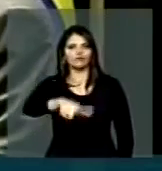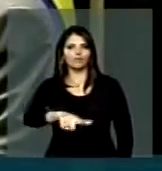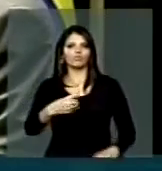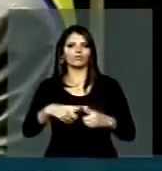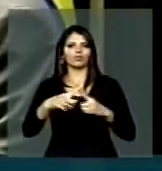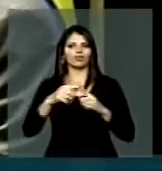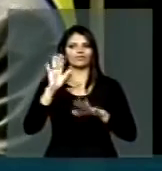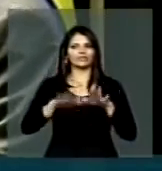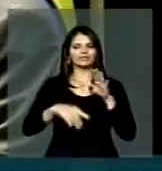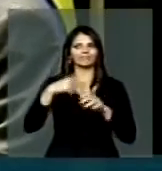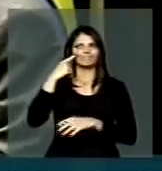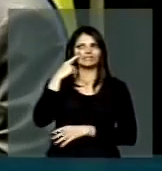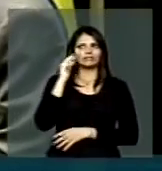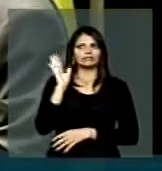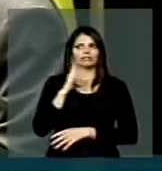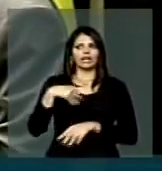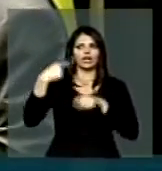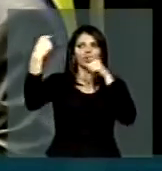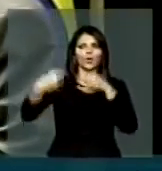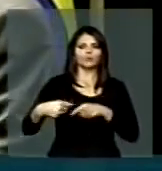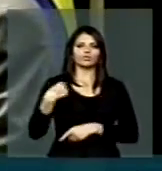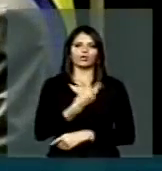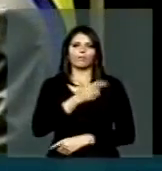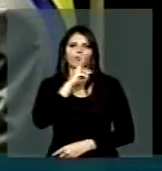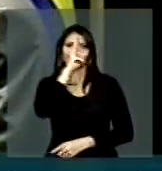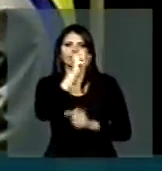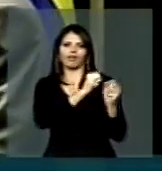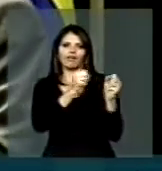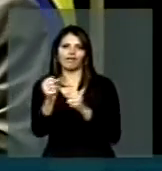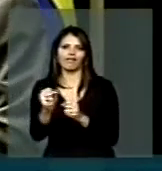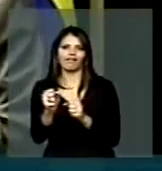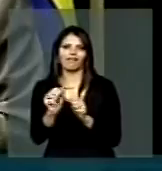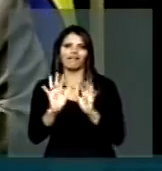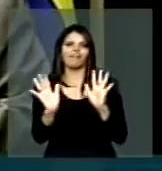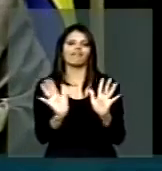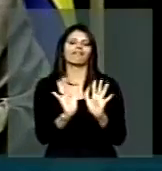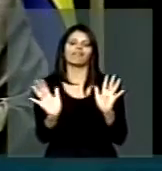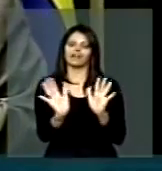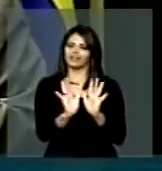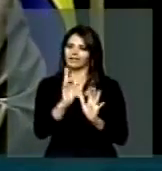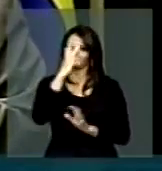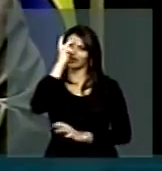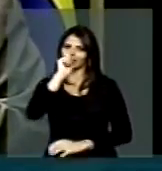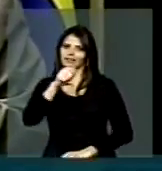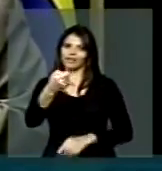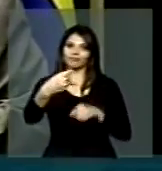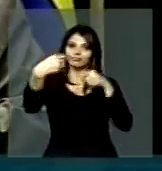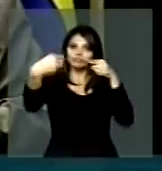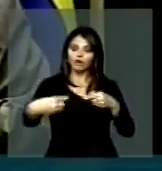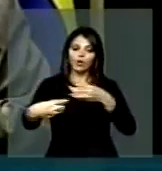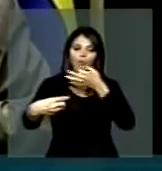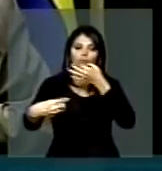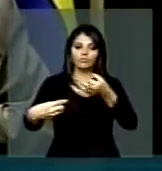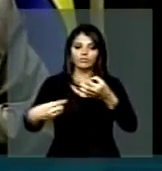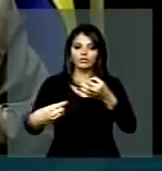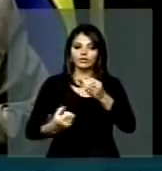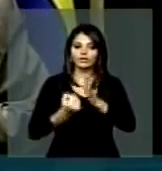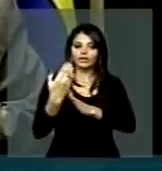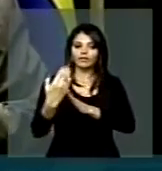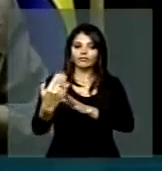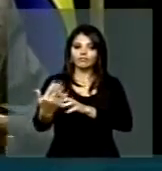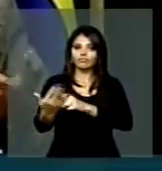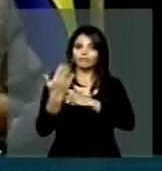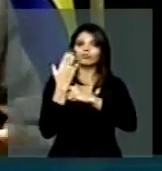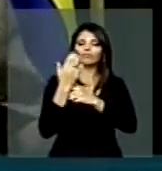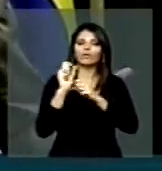contra nós próprios, que estamos no poder em alguns lugares há muito tempo. É preciso que haja o outro lado. É preciso que o outro lado se constitua.